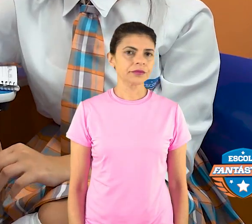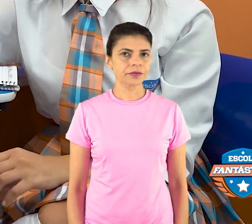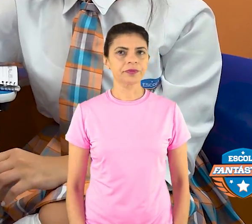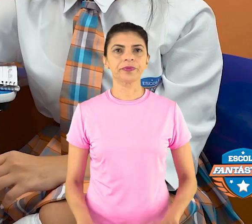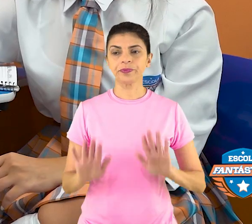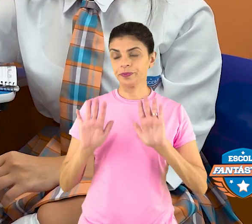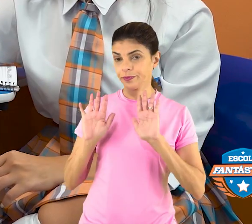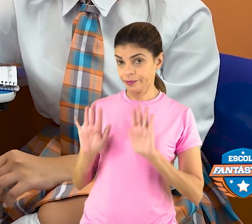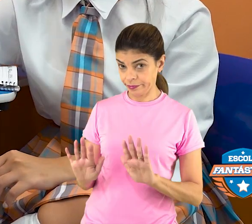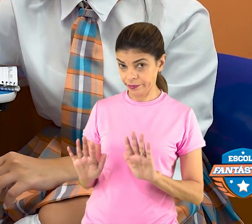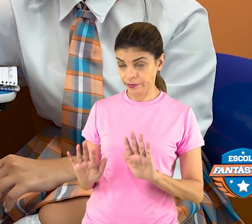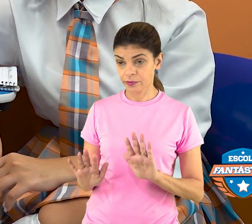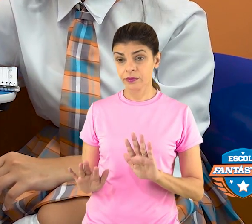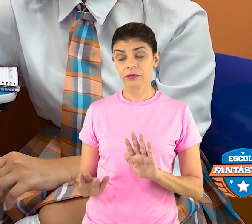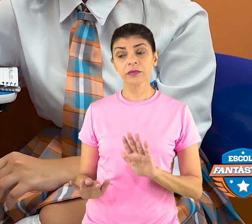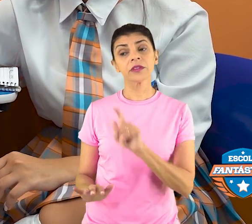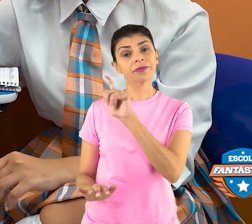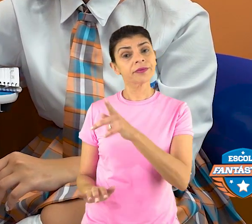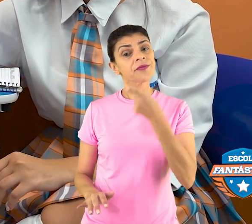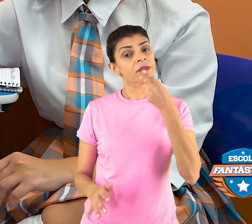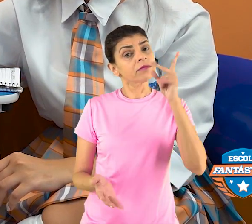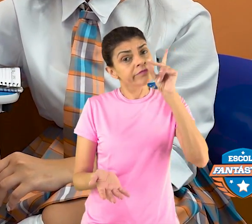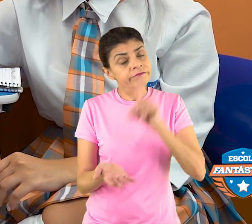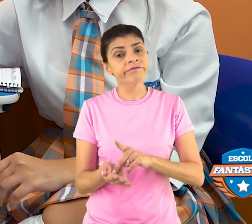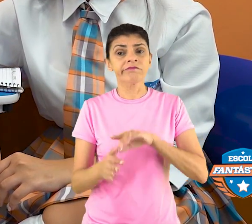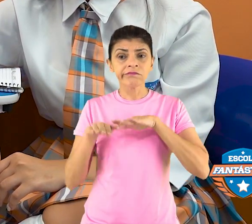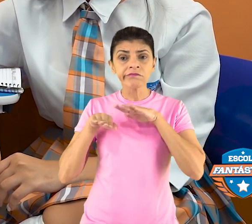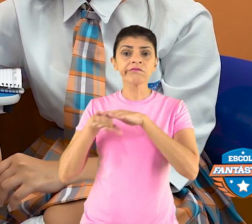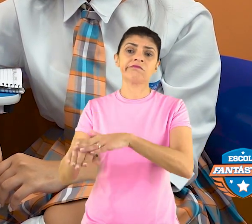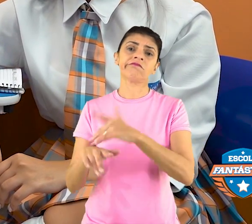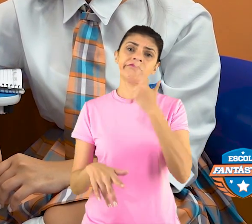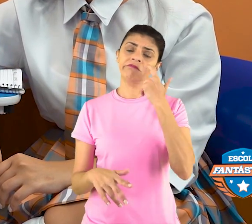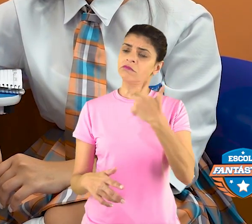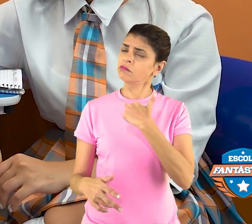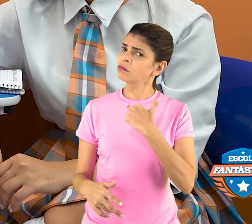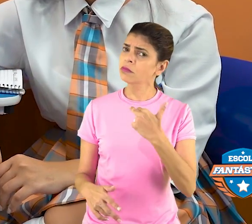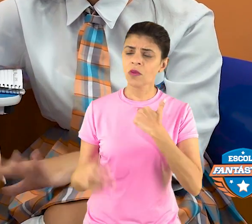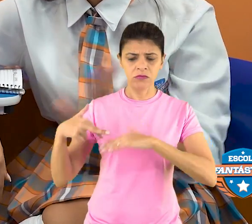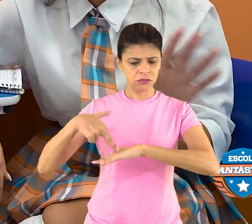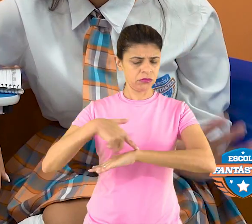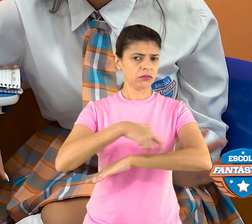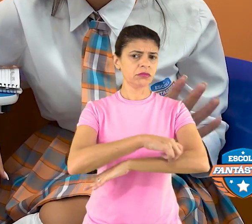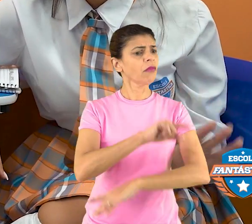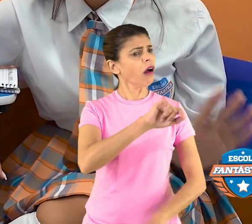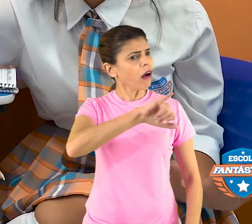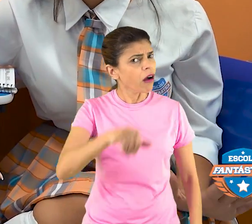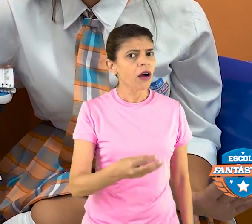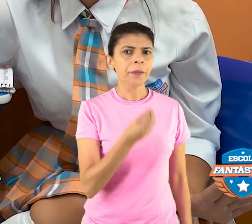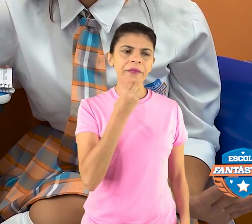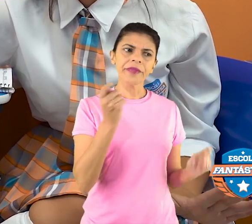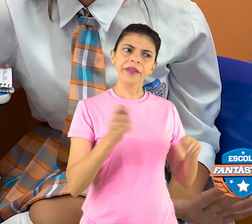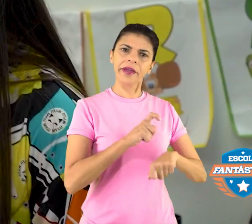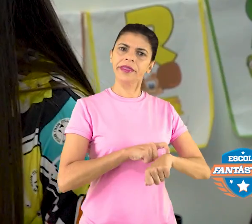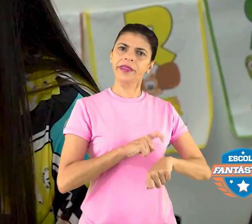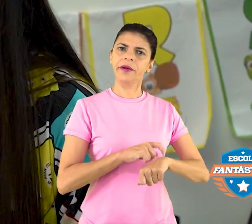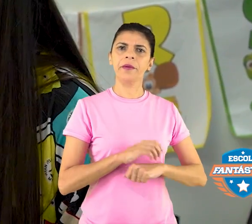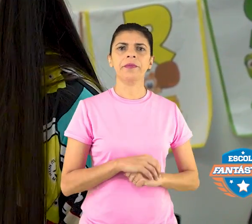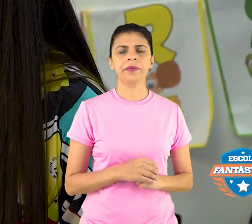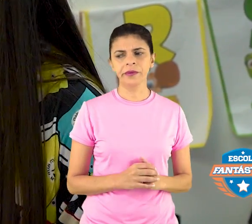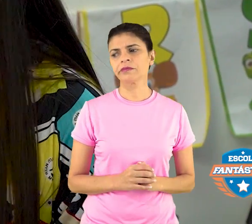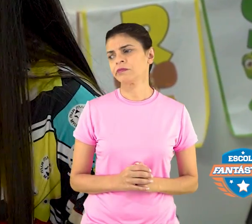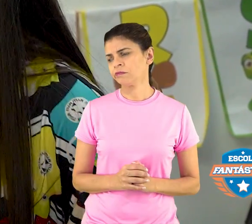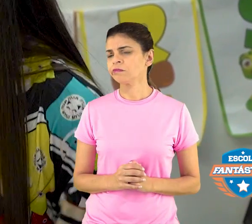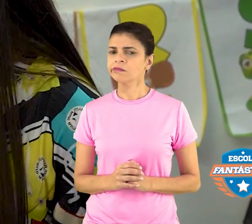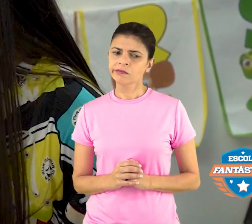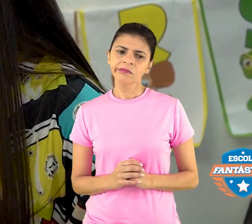Olha só, Gi, eu acho que você tem que ser sincera com ele e falar que ele não pode ir no desfile. É, aproveita que ainda dá tempo. Tá